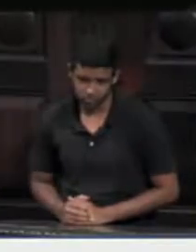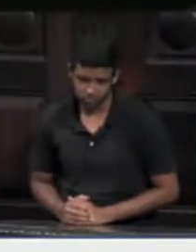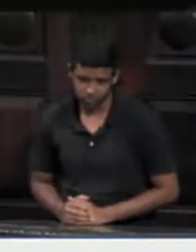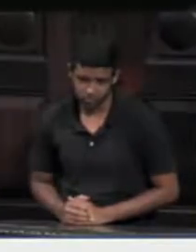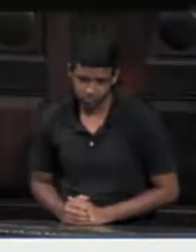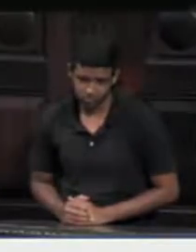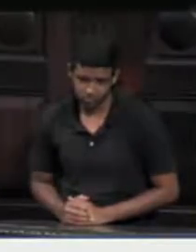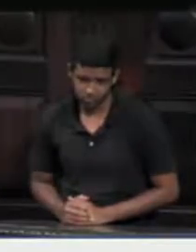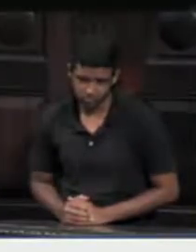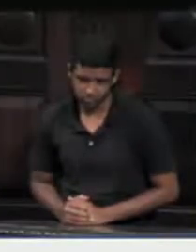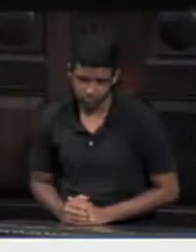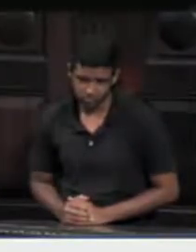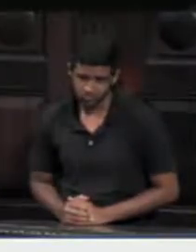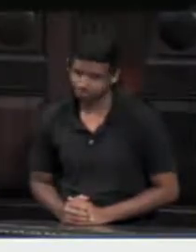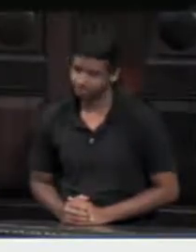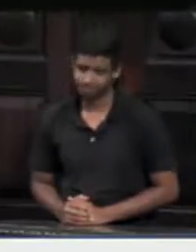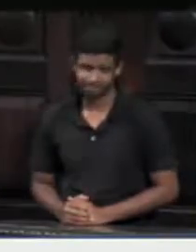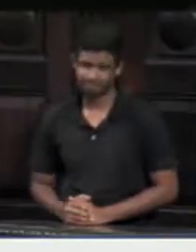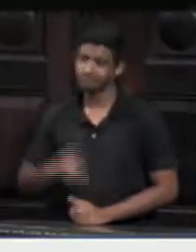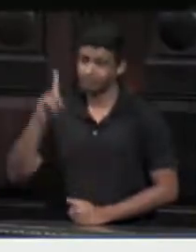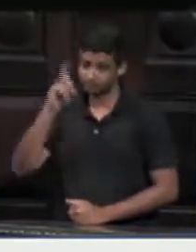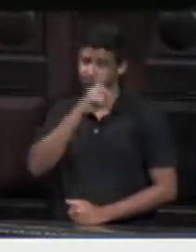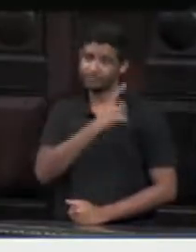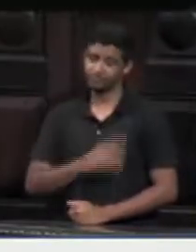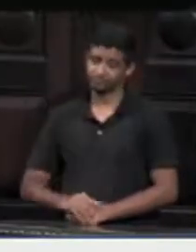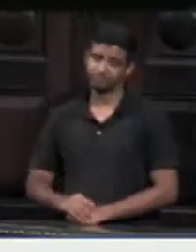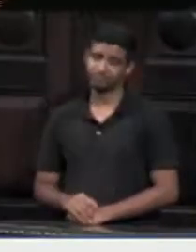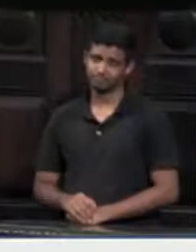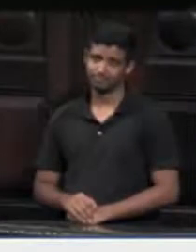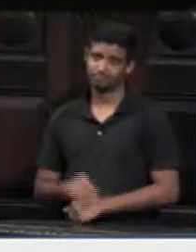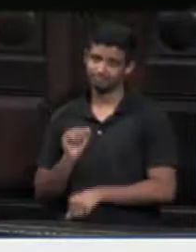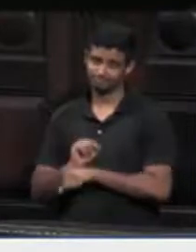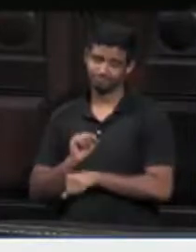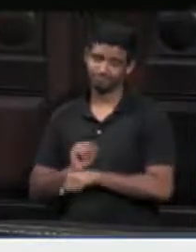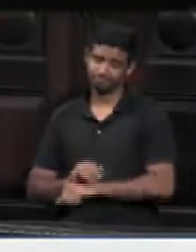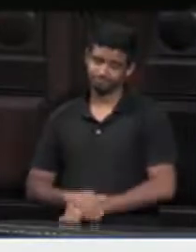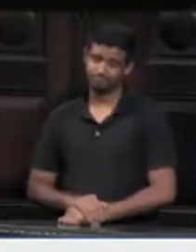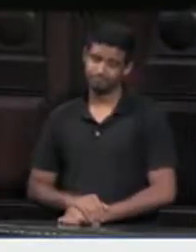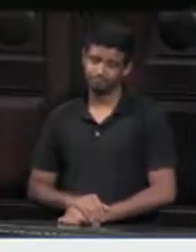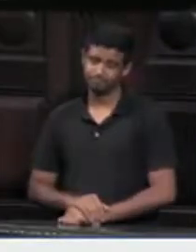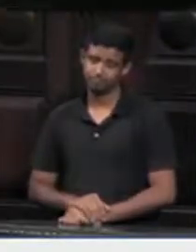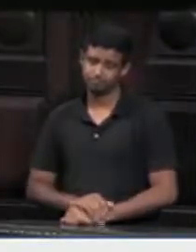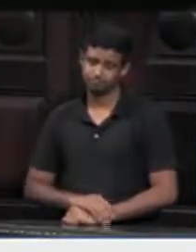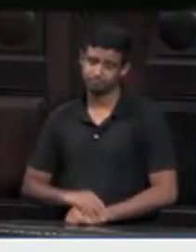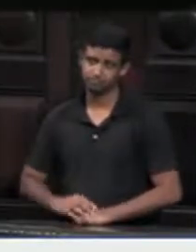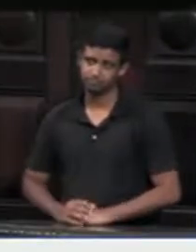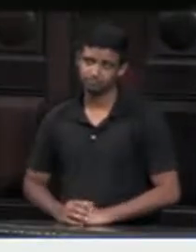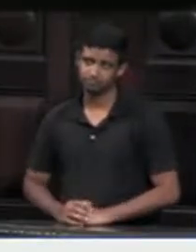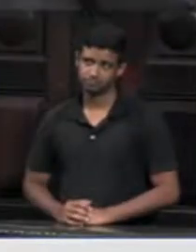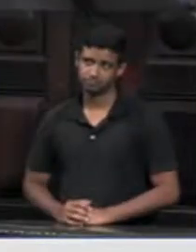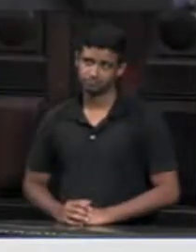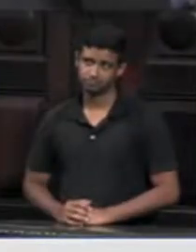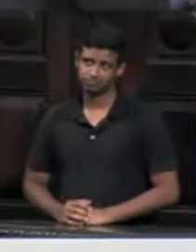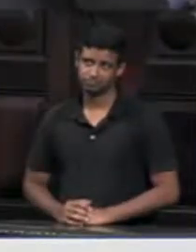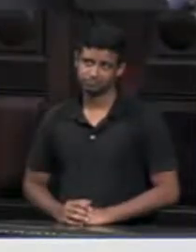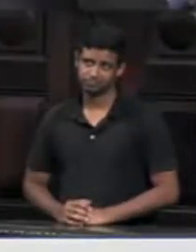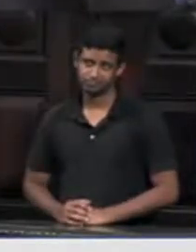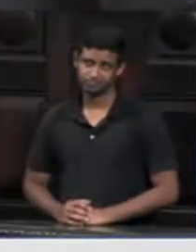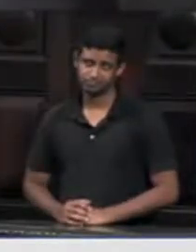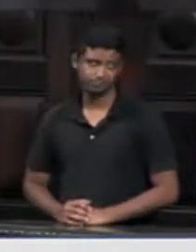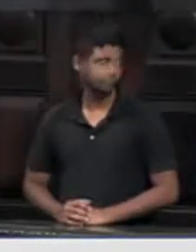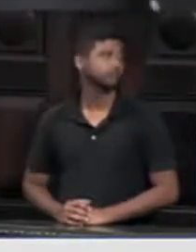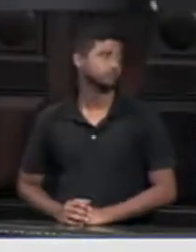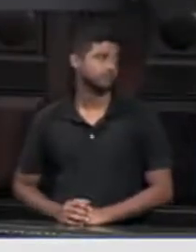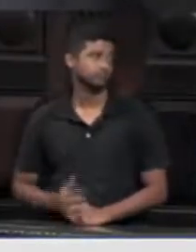medida que foi acatada, deixa eu tentar ajudar não Vossa quero Excelência. atrapalhar de forma alguma. Não, só para contribuir com ele, você, Vossa Excelência. É